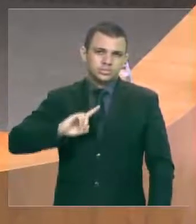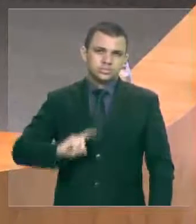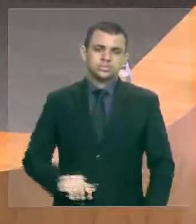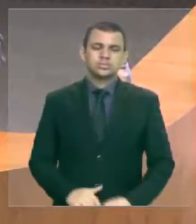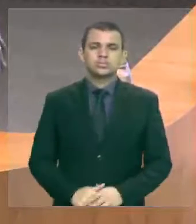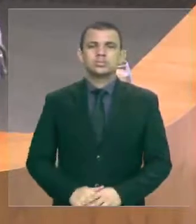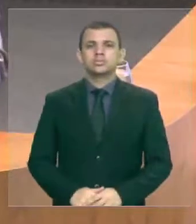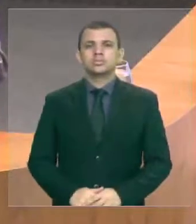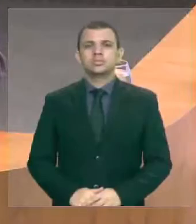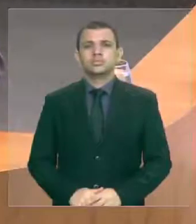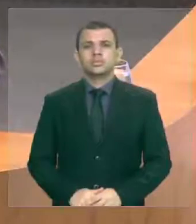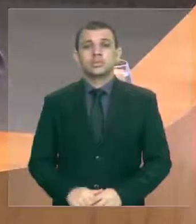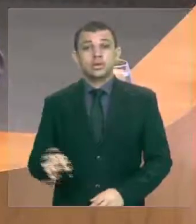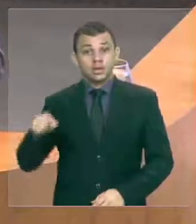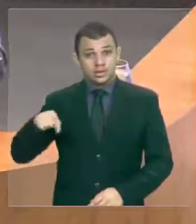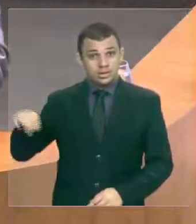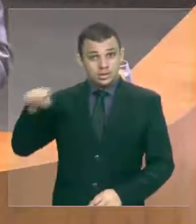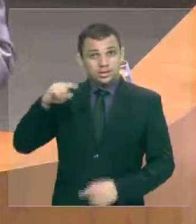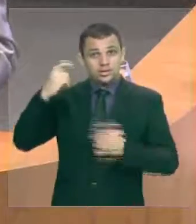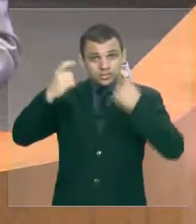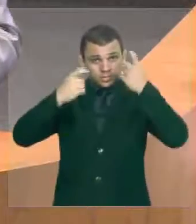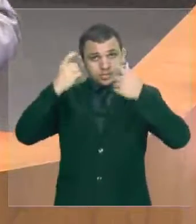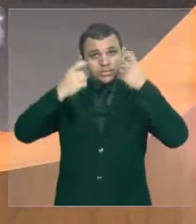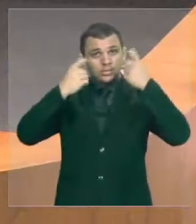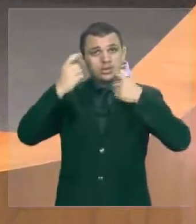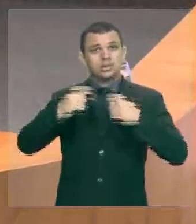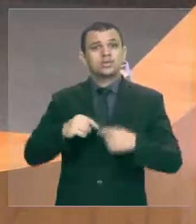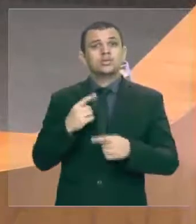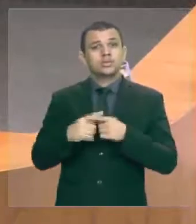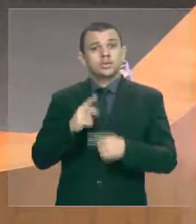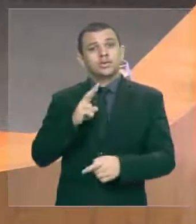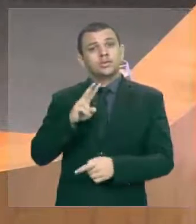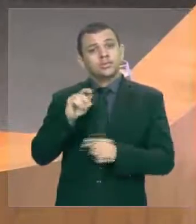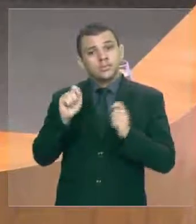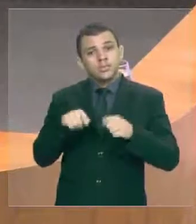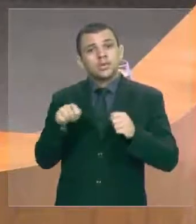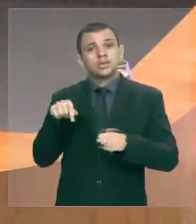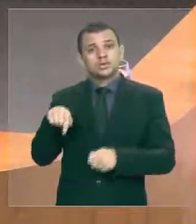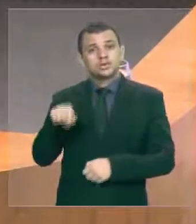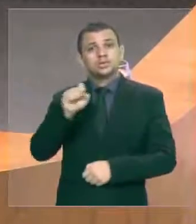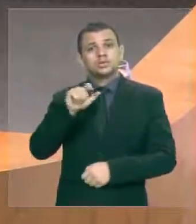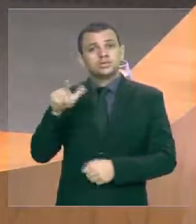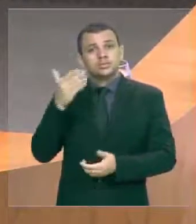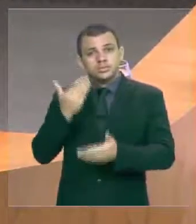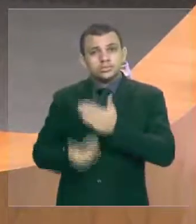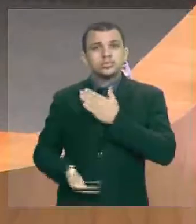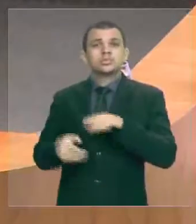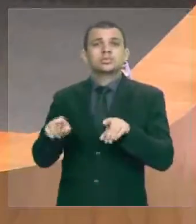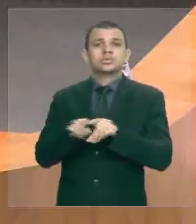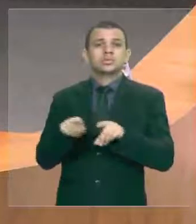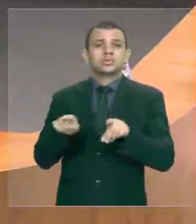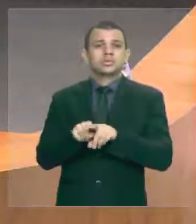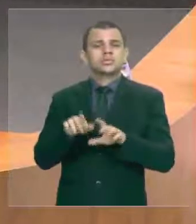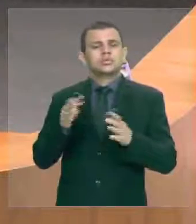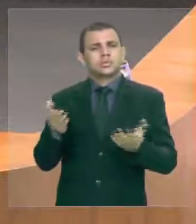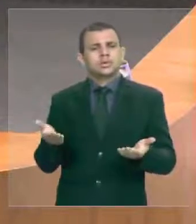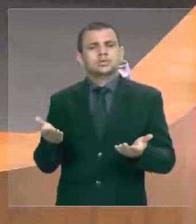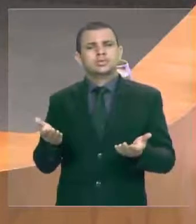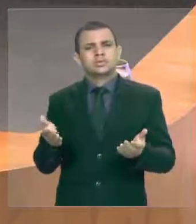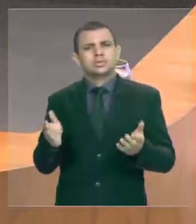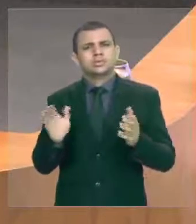E estão preocupados em perder também aqui em São Luís. Mas, ora,